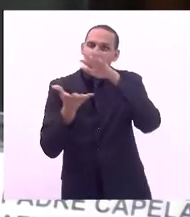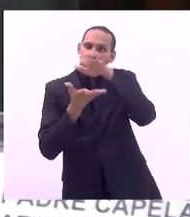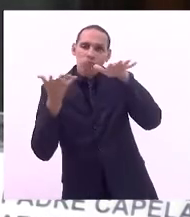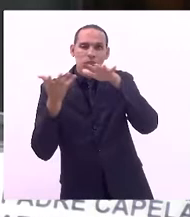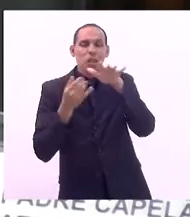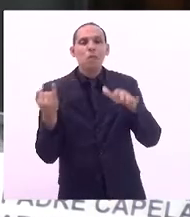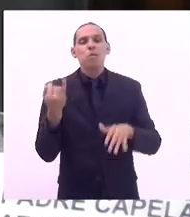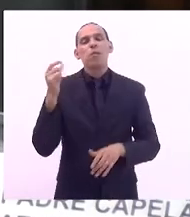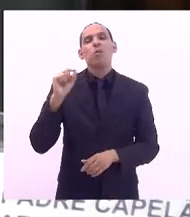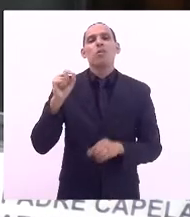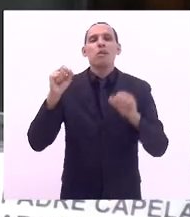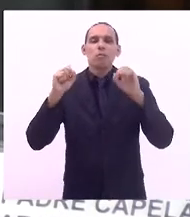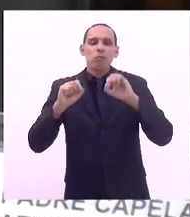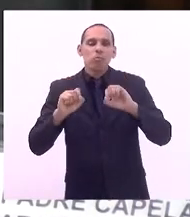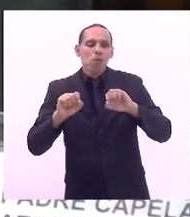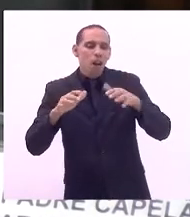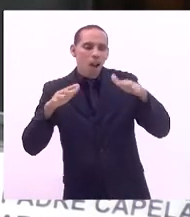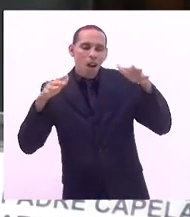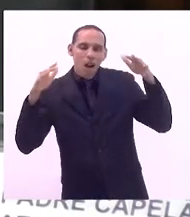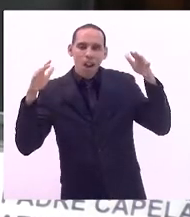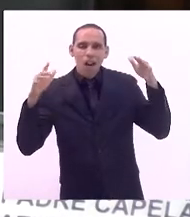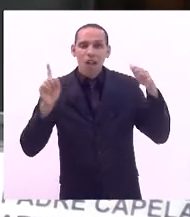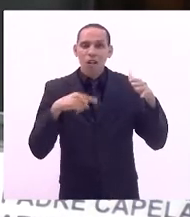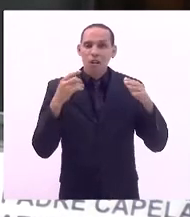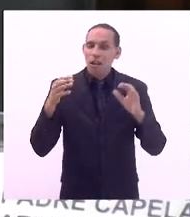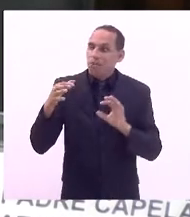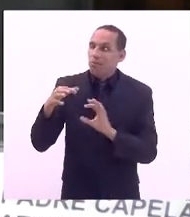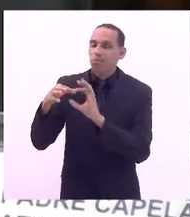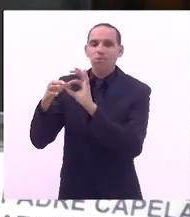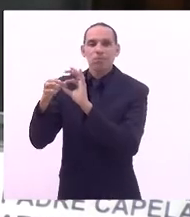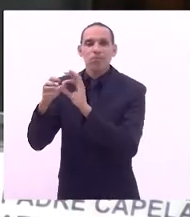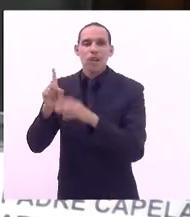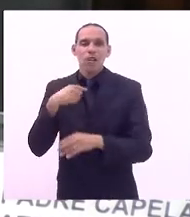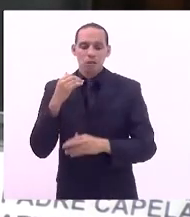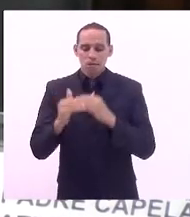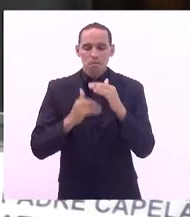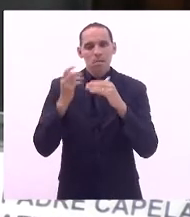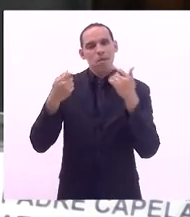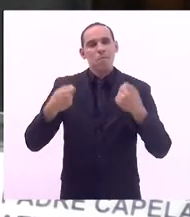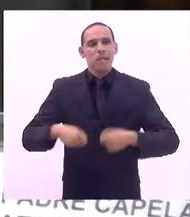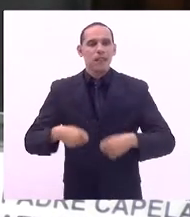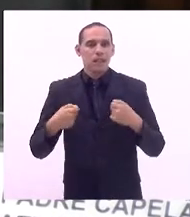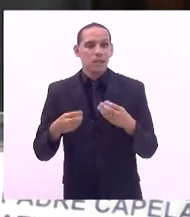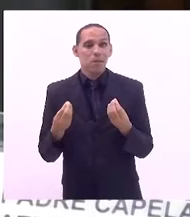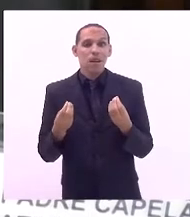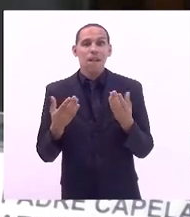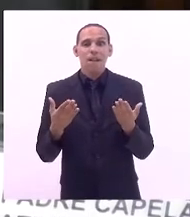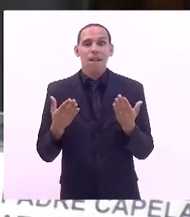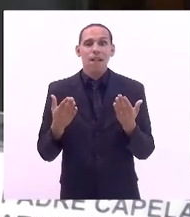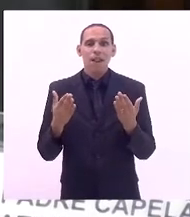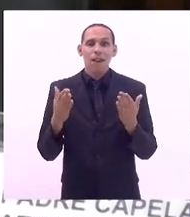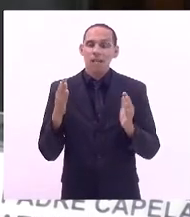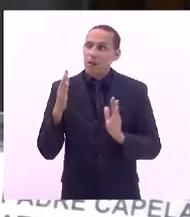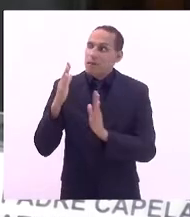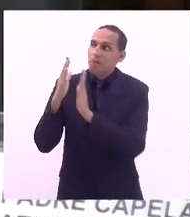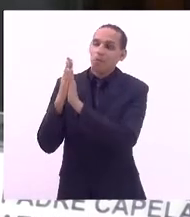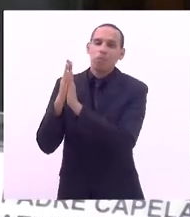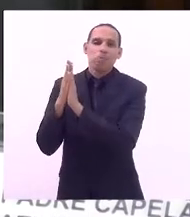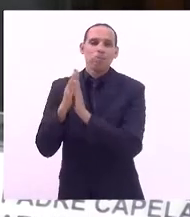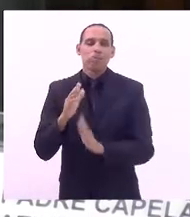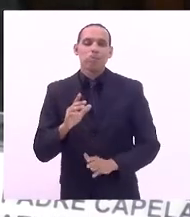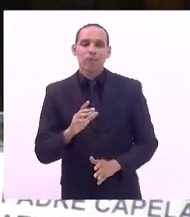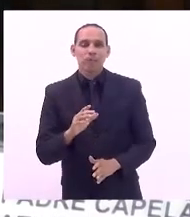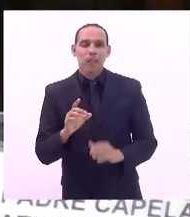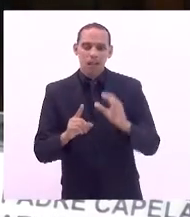e que nós não pertencemos a ele né então nós todos precisamos evoluir para chegar junto da grande a luz e a